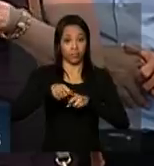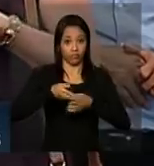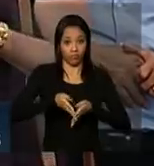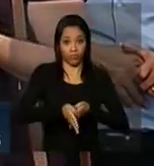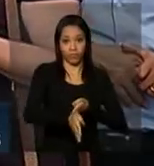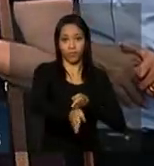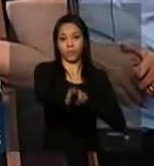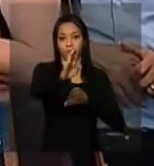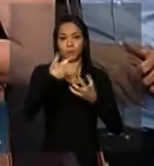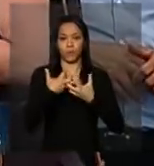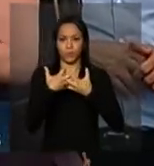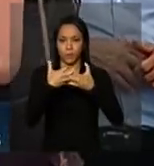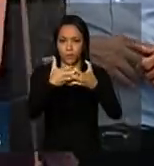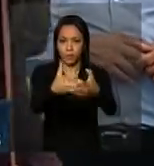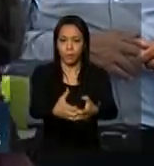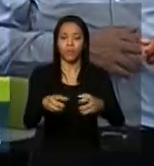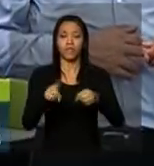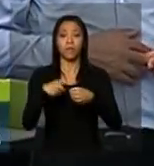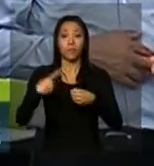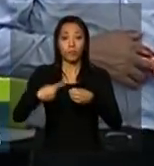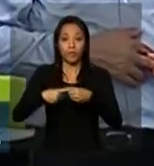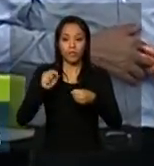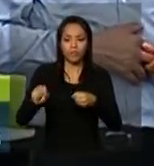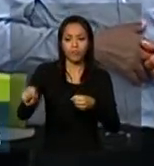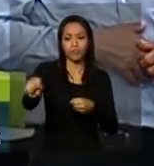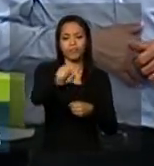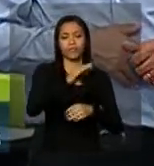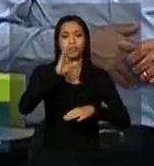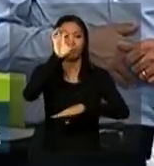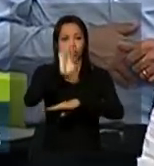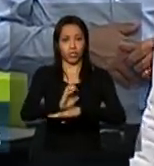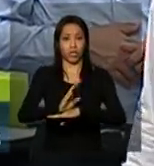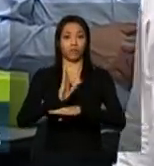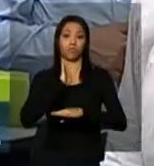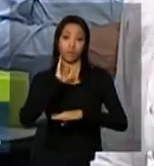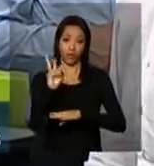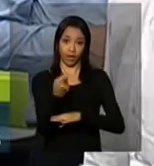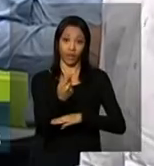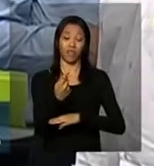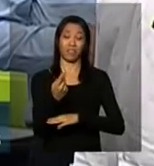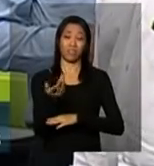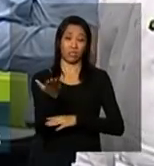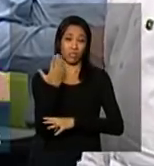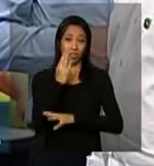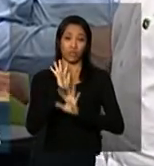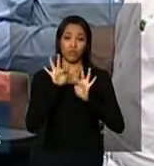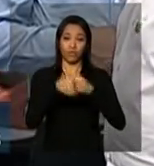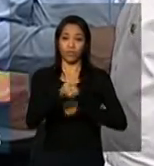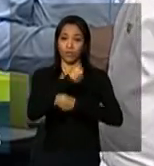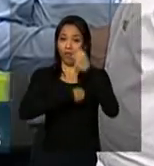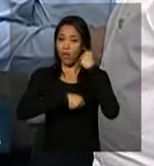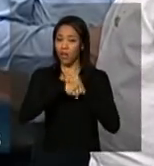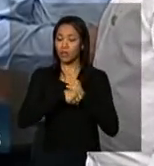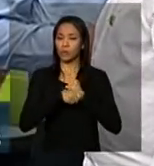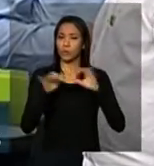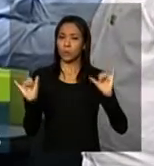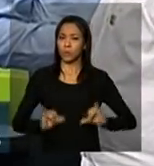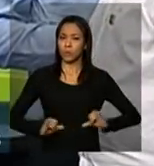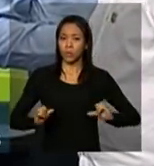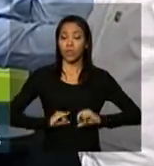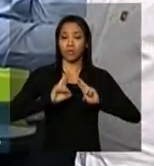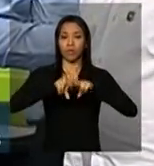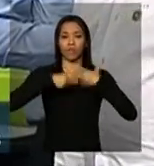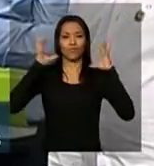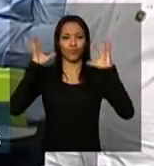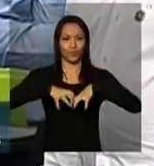rurais municípios de Minas Gerais foram atingidos no fim do ano passado por chuvas